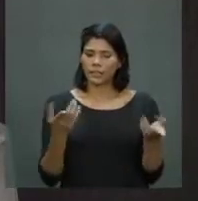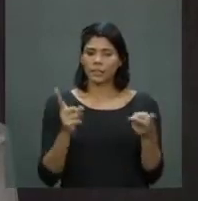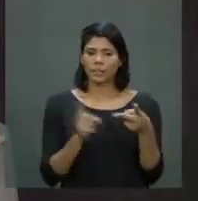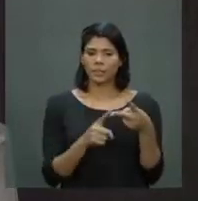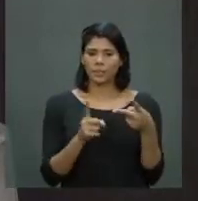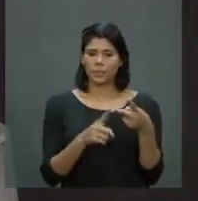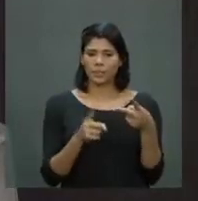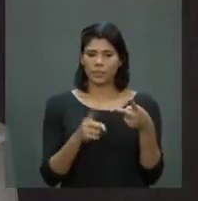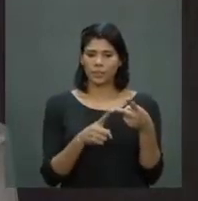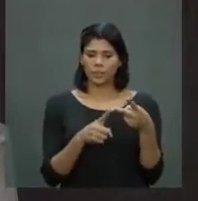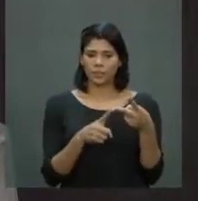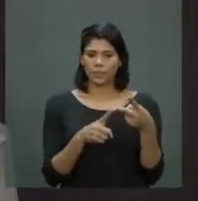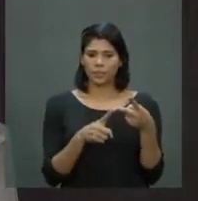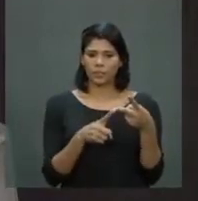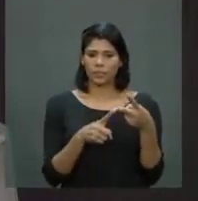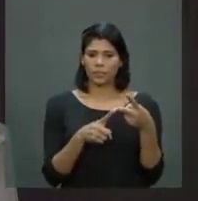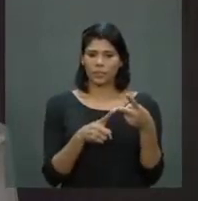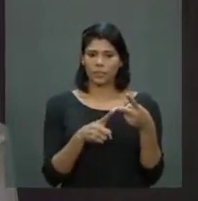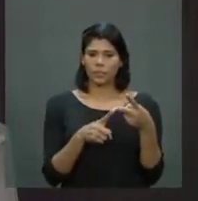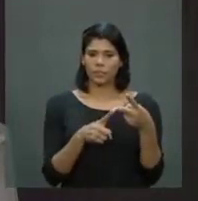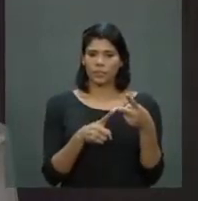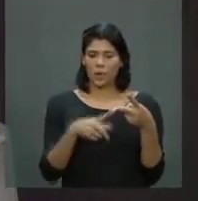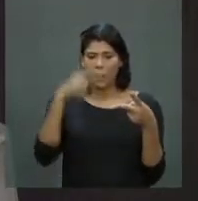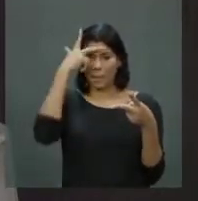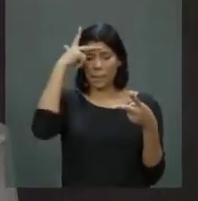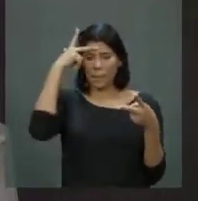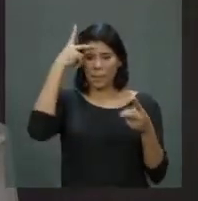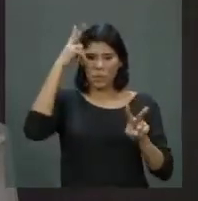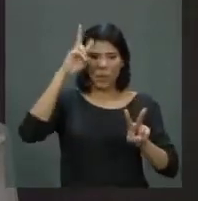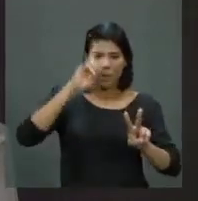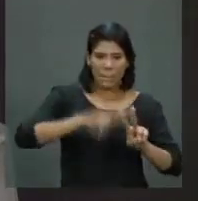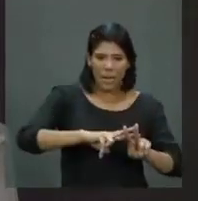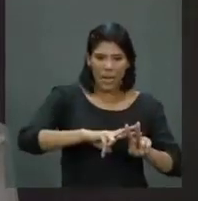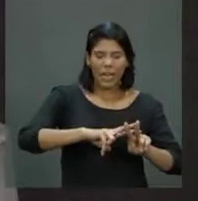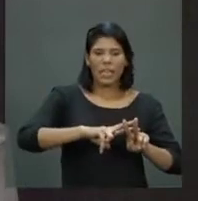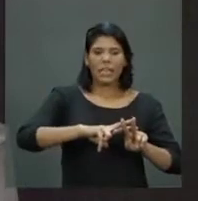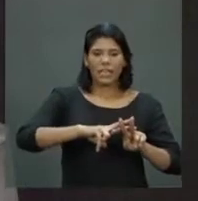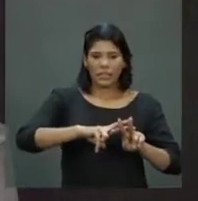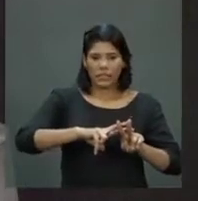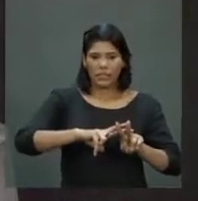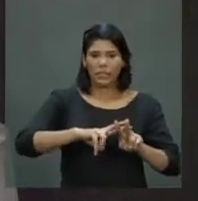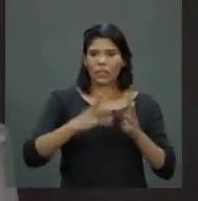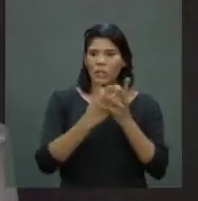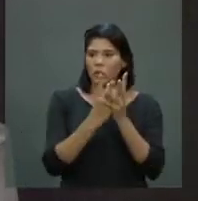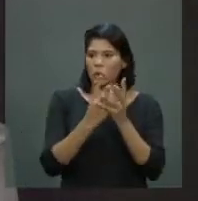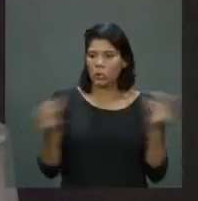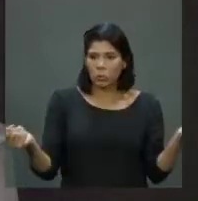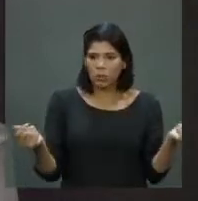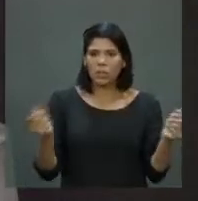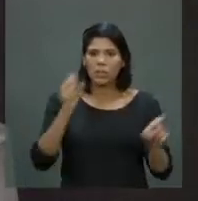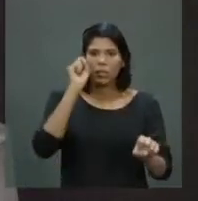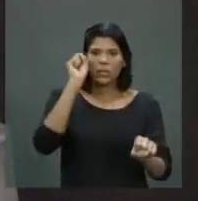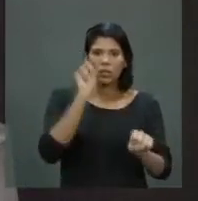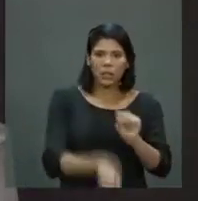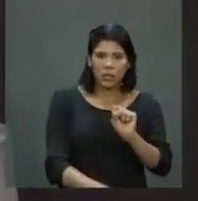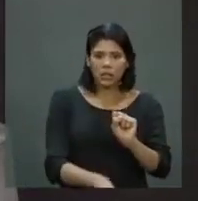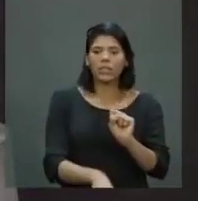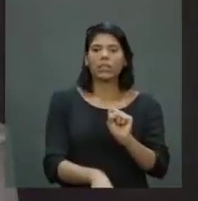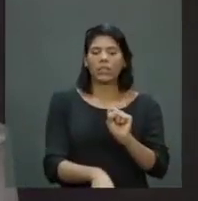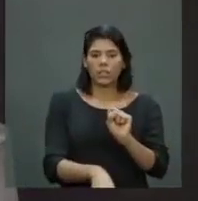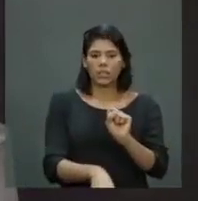Negação da memória dos presos, torturados, desaparecidos e assassinados.